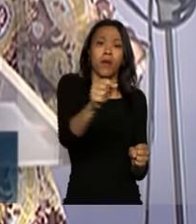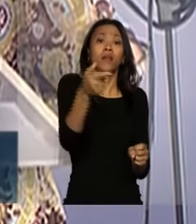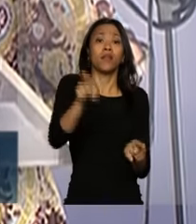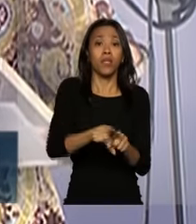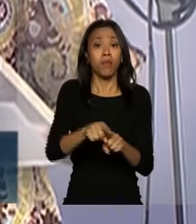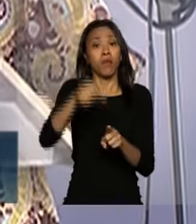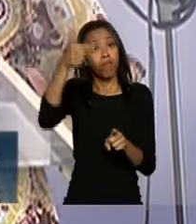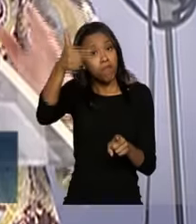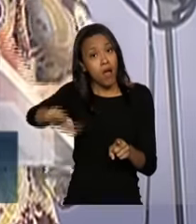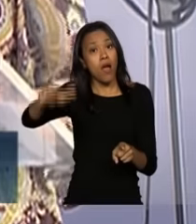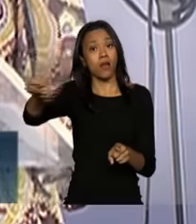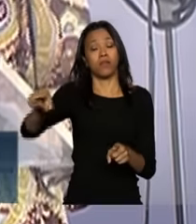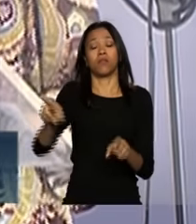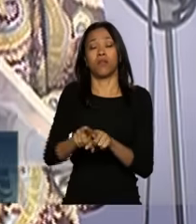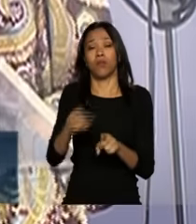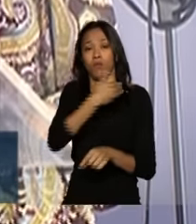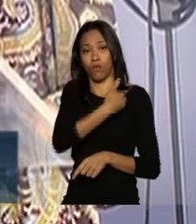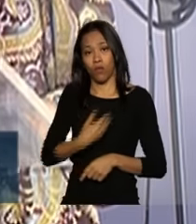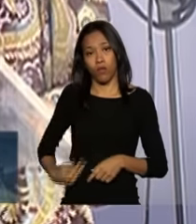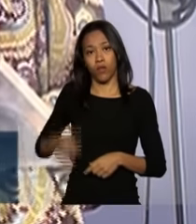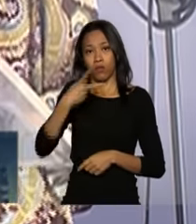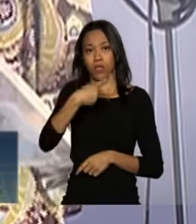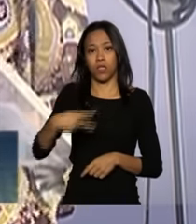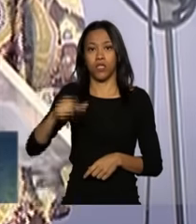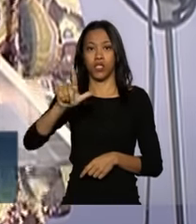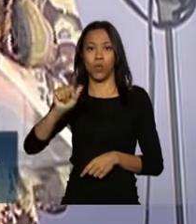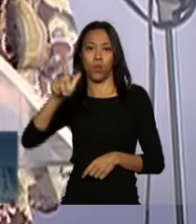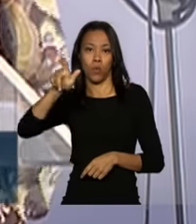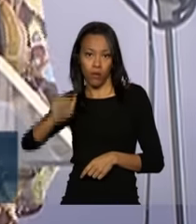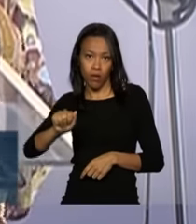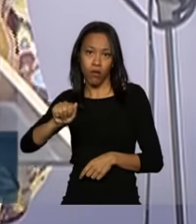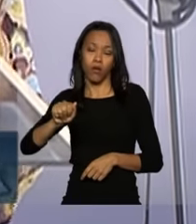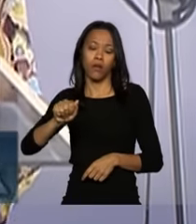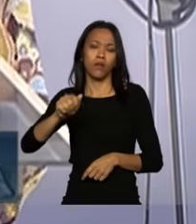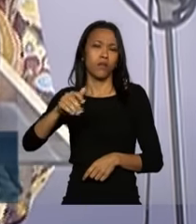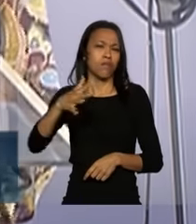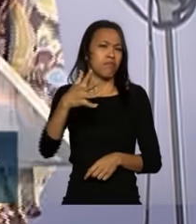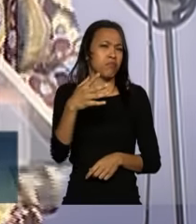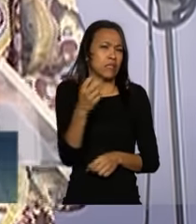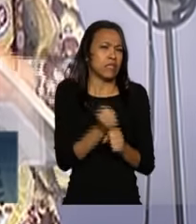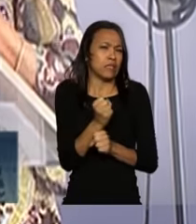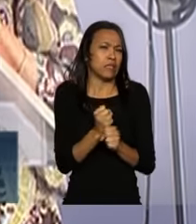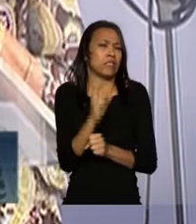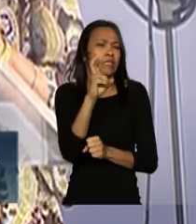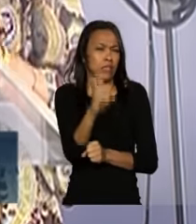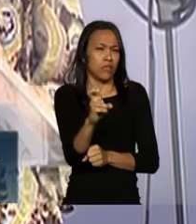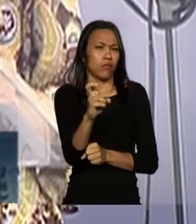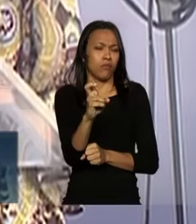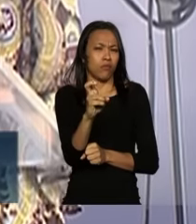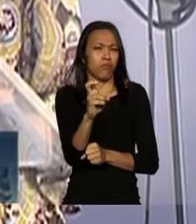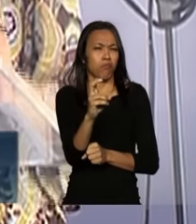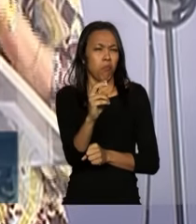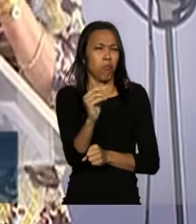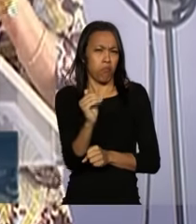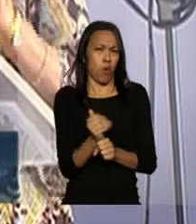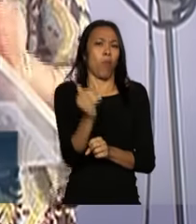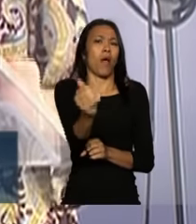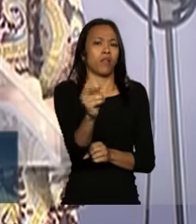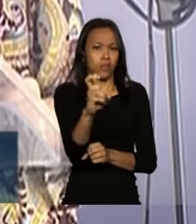presidente Lula. Nós fizemos em menos de 5 anos, não, um pouco